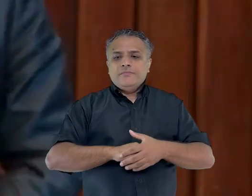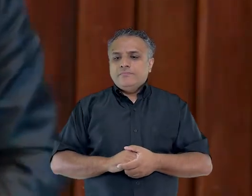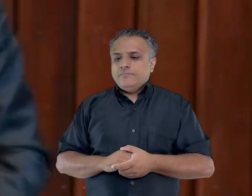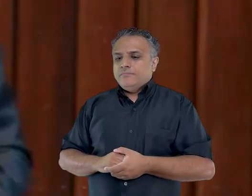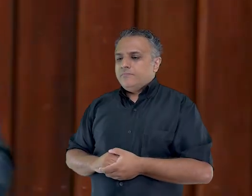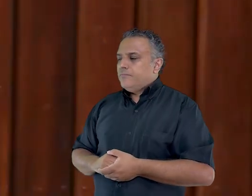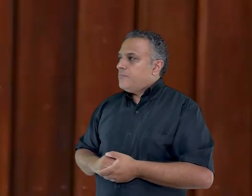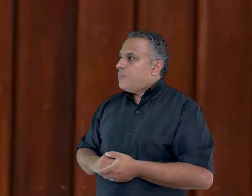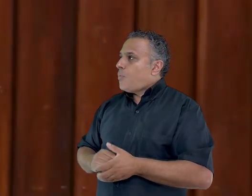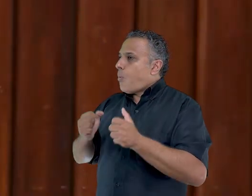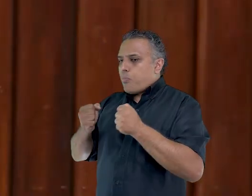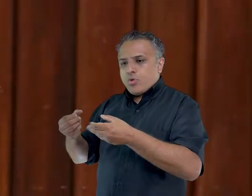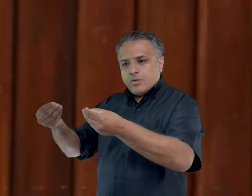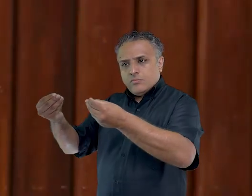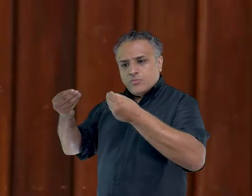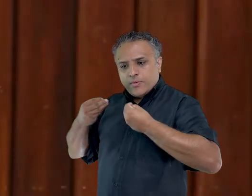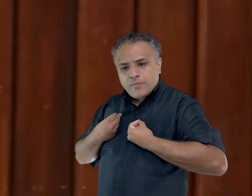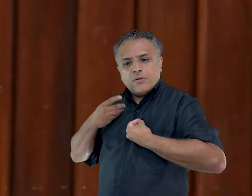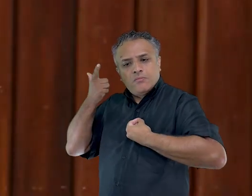nos foi investido